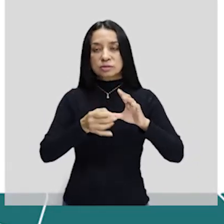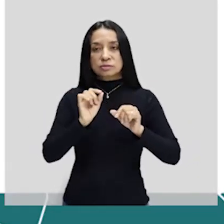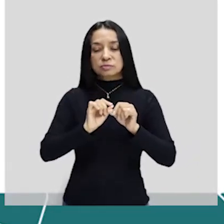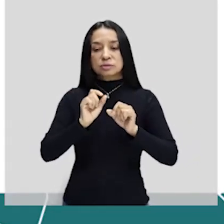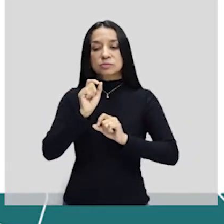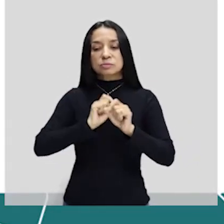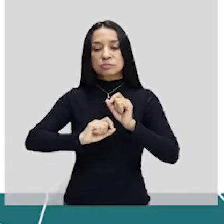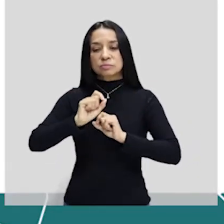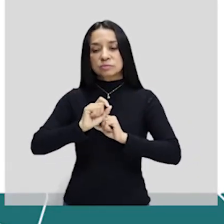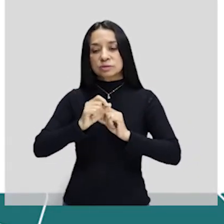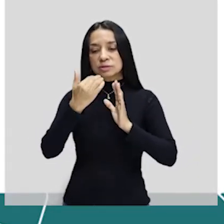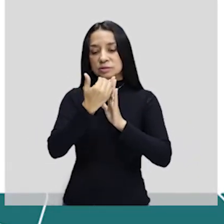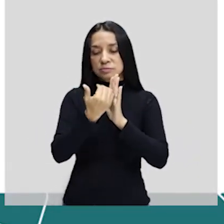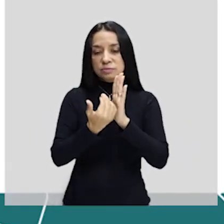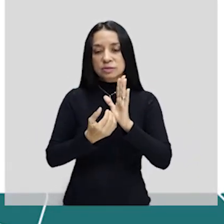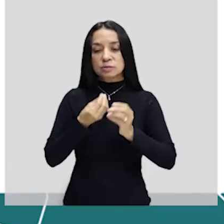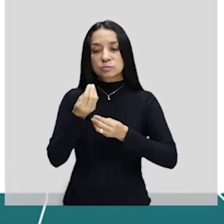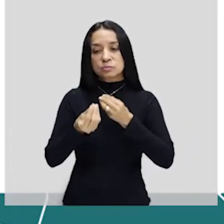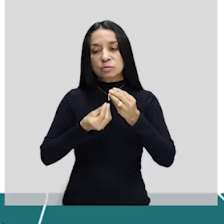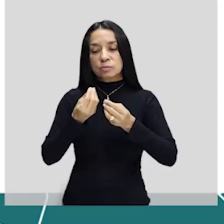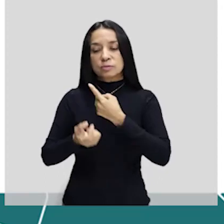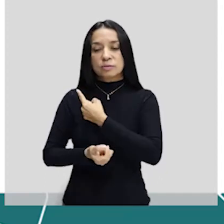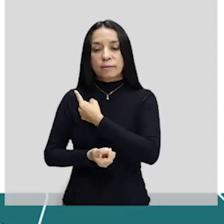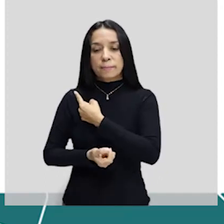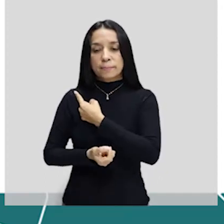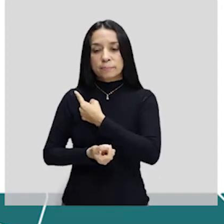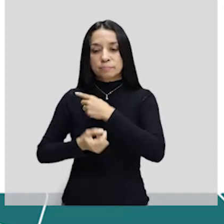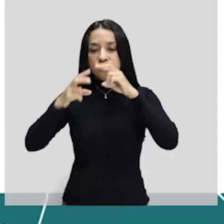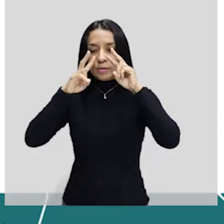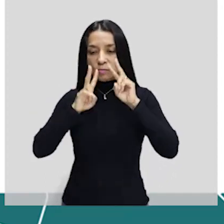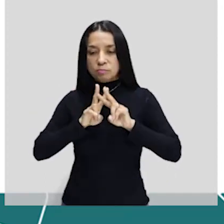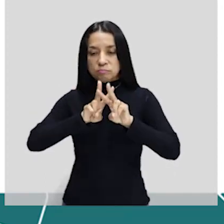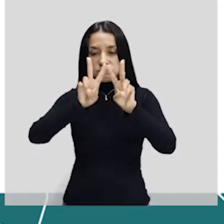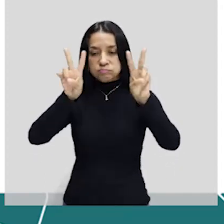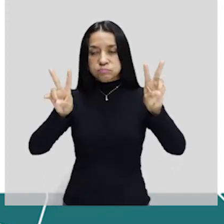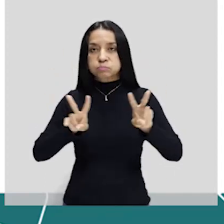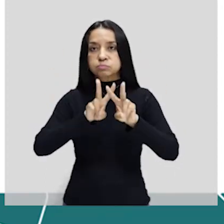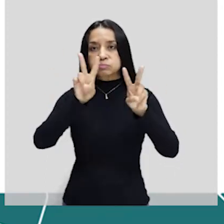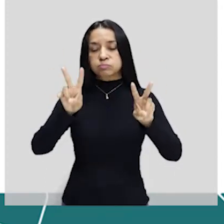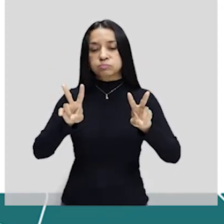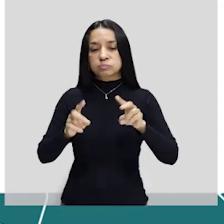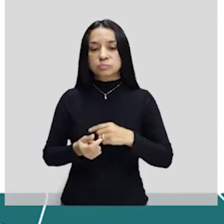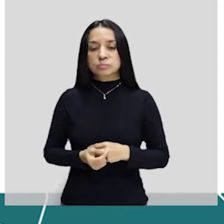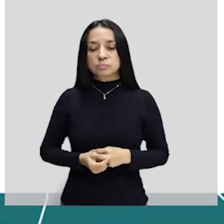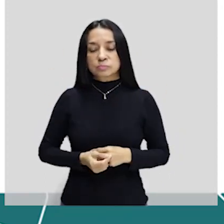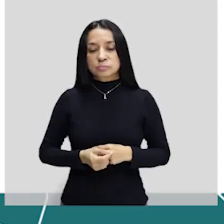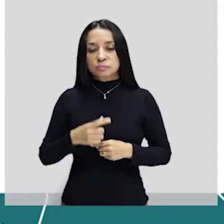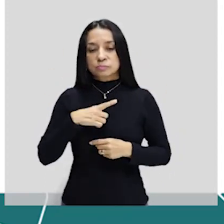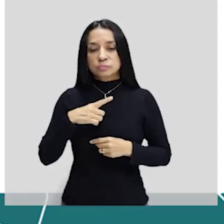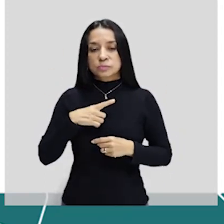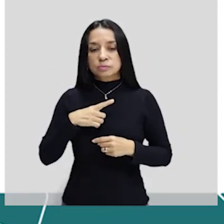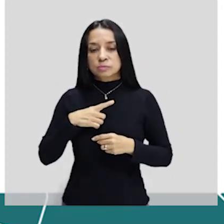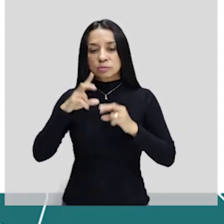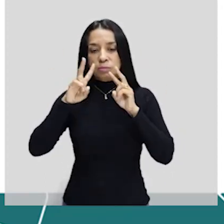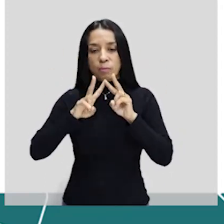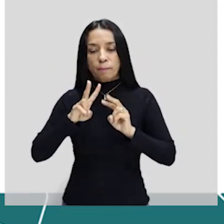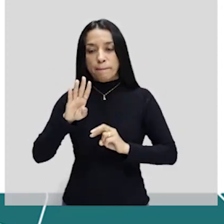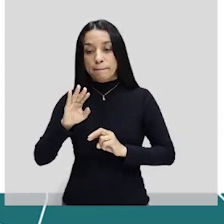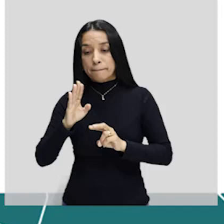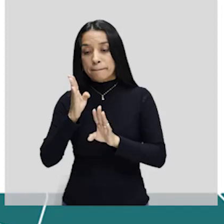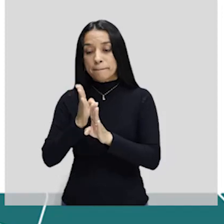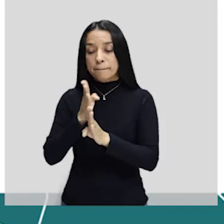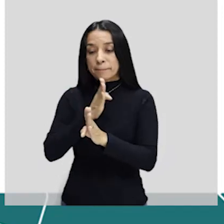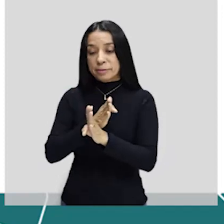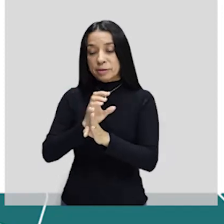nós sejamos classificados como primatas, visão tridimensional. Nós temos aqui uma visão binocular